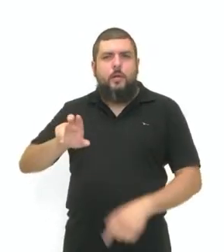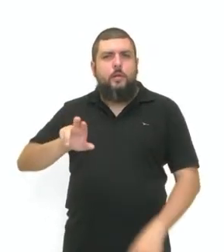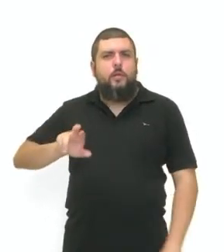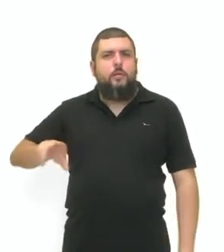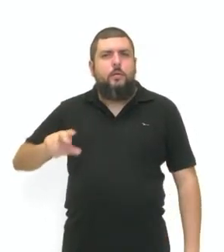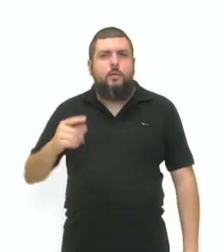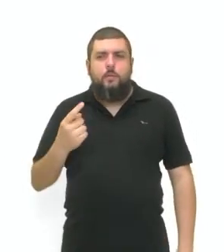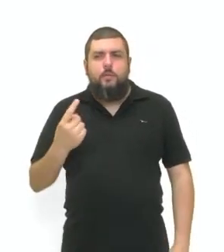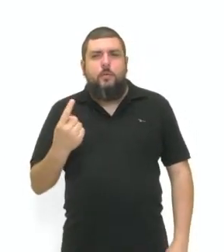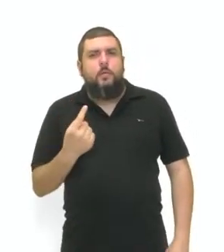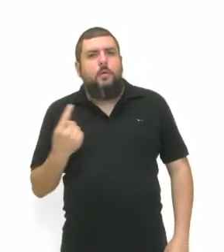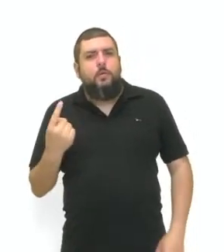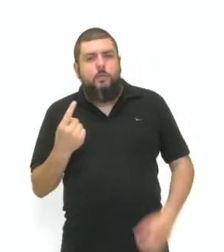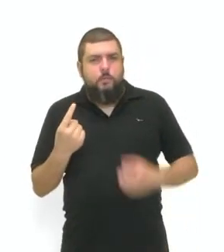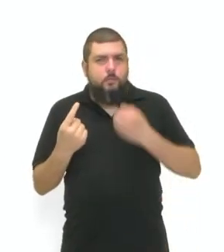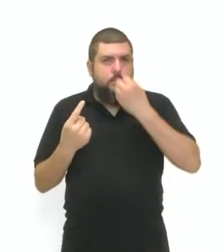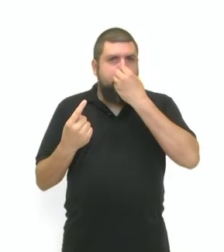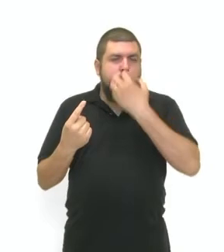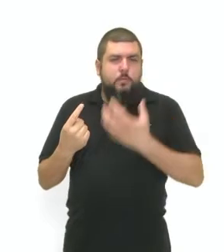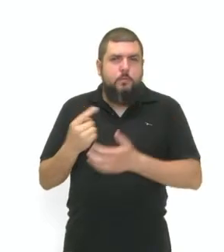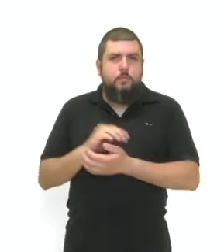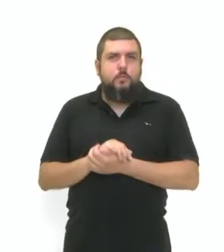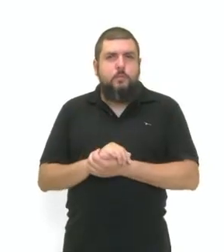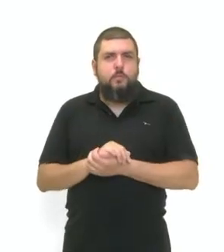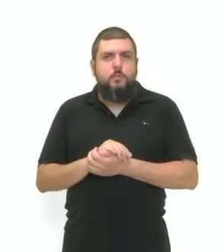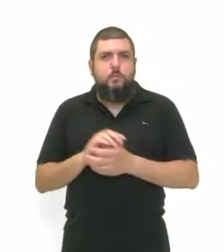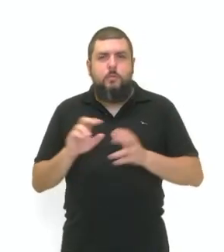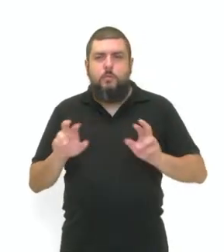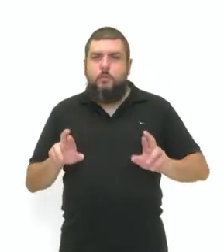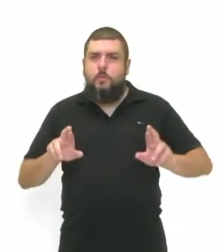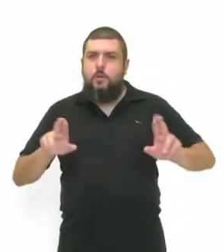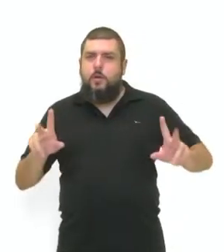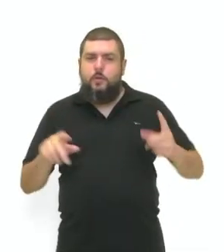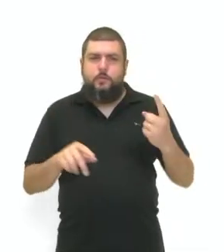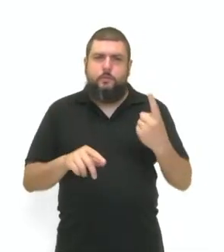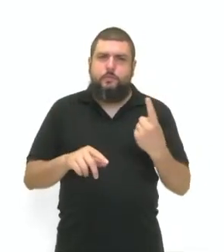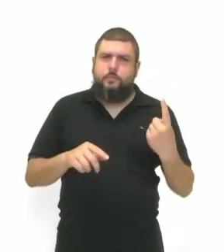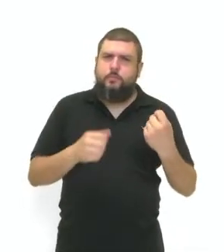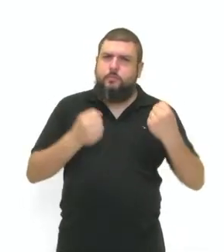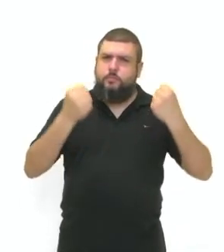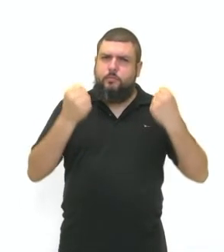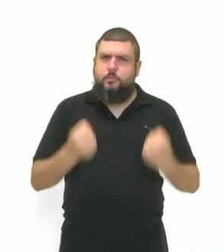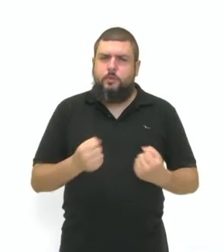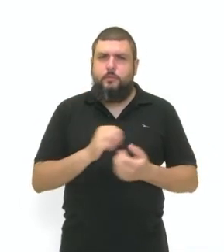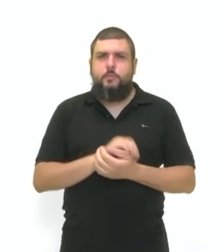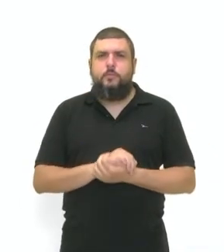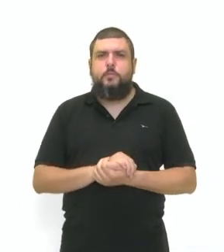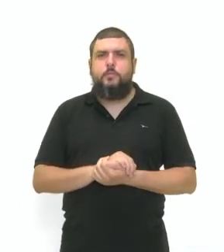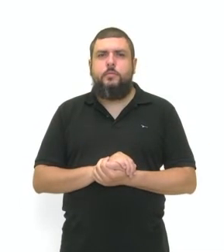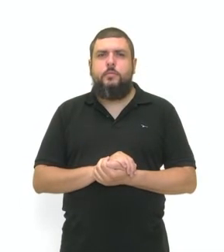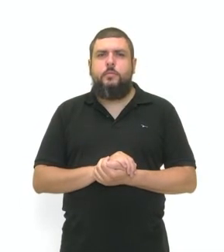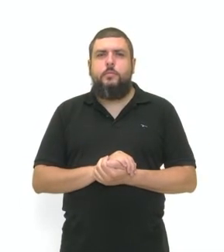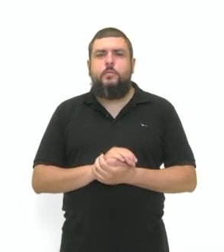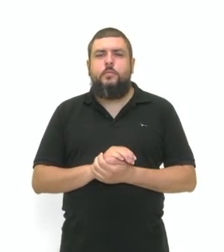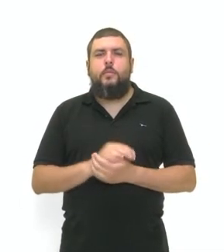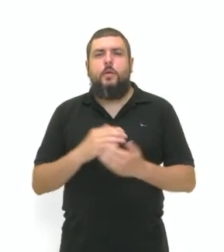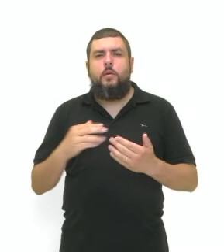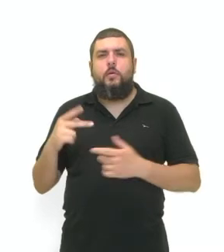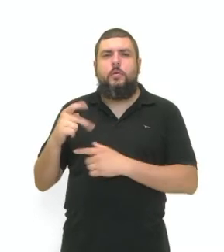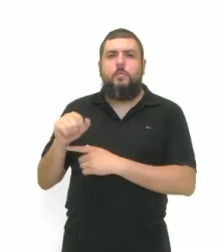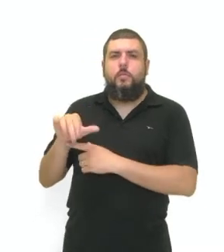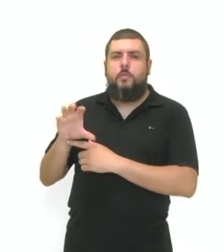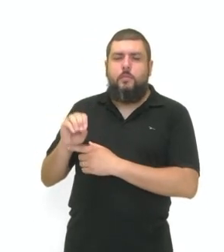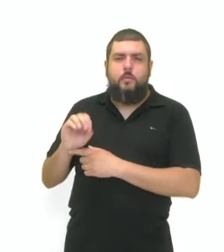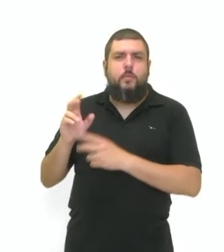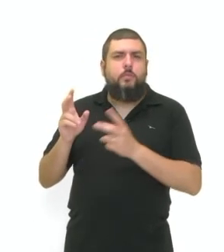seja, boa, bem diversa daquela pesada. Então, para o Paulo Mendes Campos seria essa.